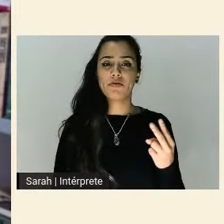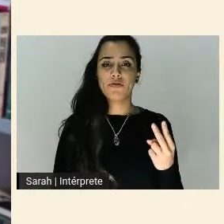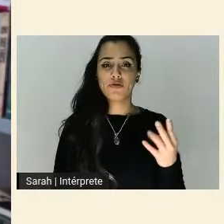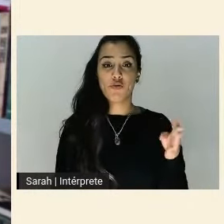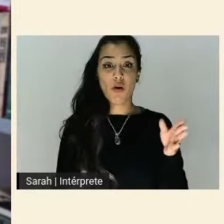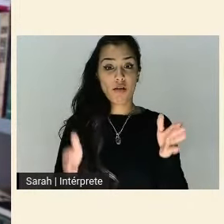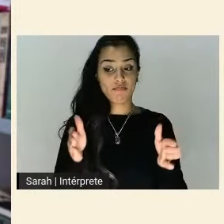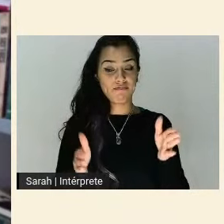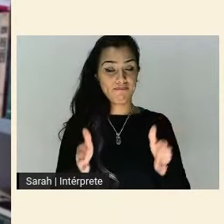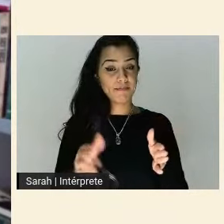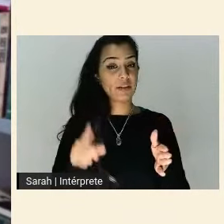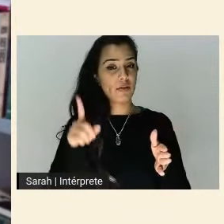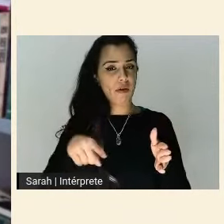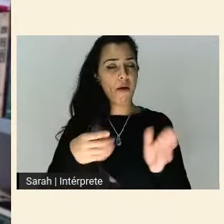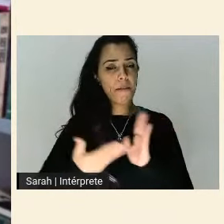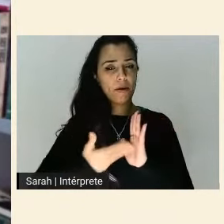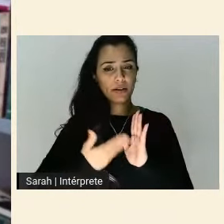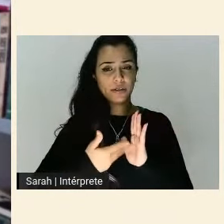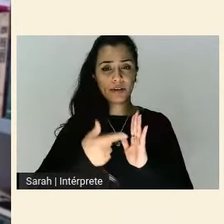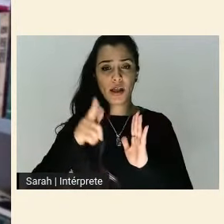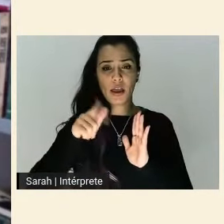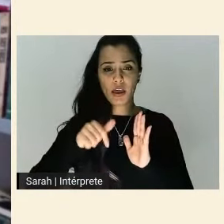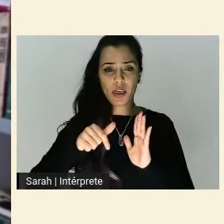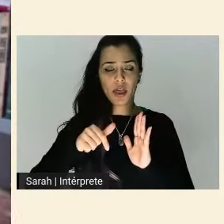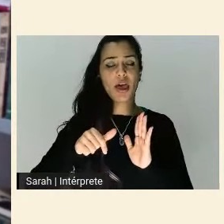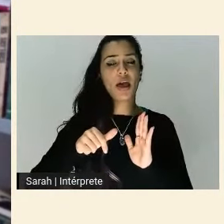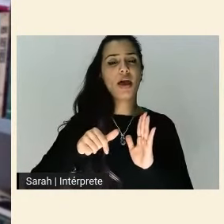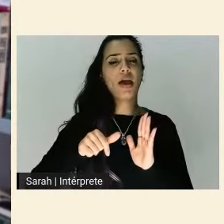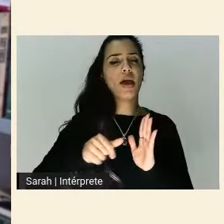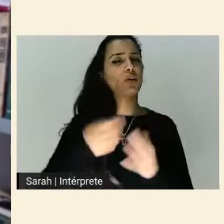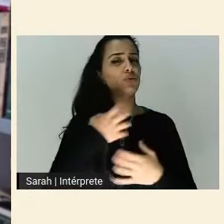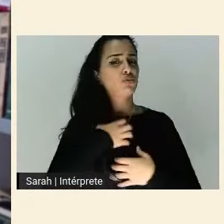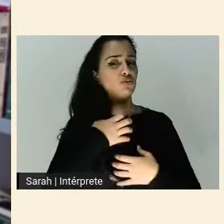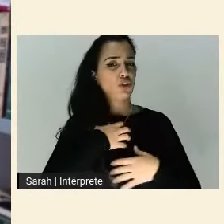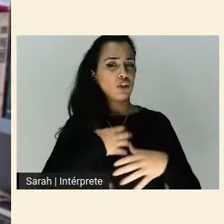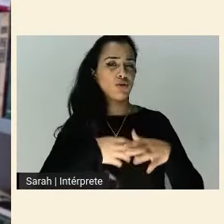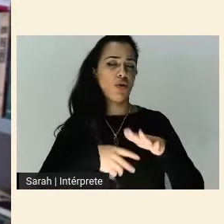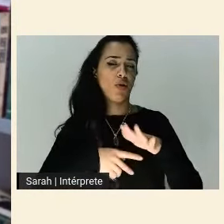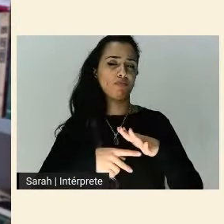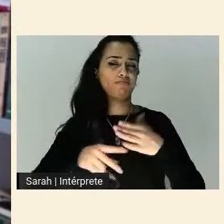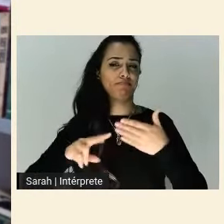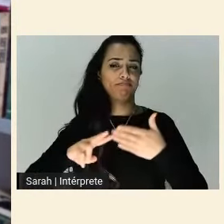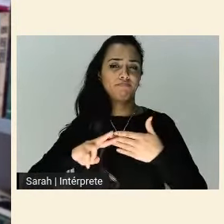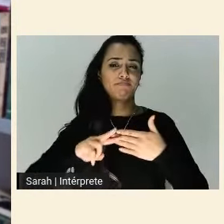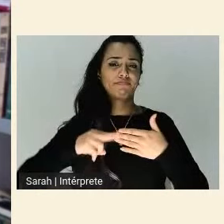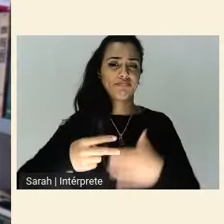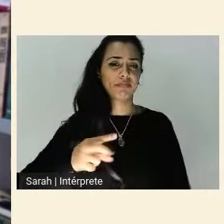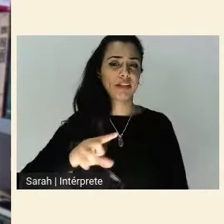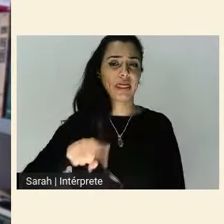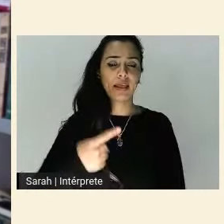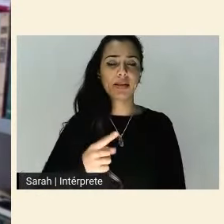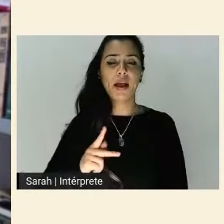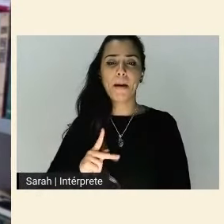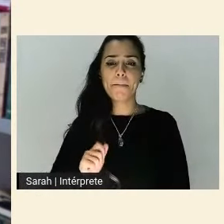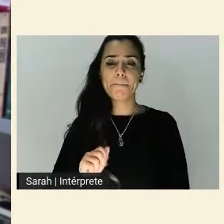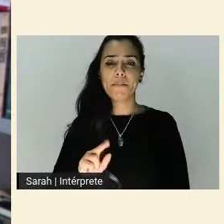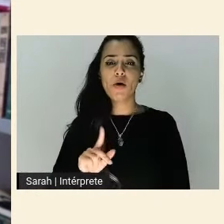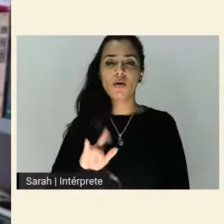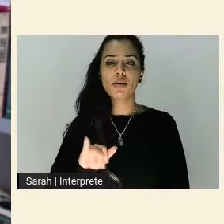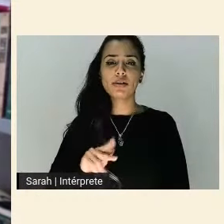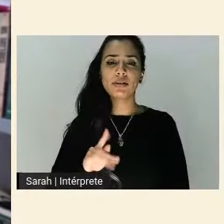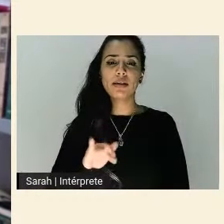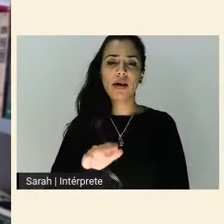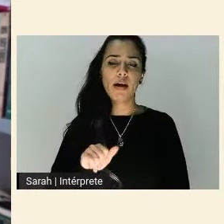a Mauriceia é um eco da Pauliceia, desvairada de Mário de Andrade,